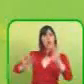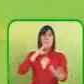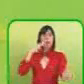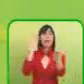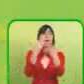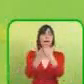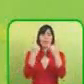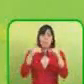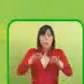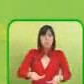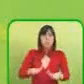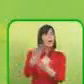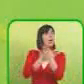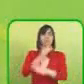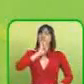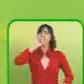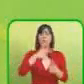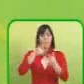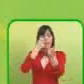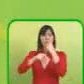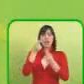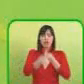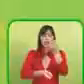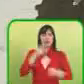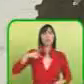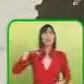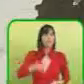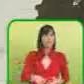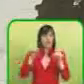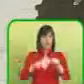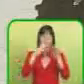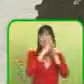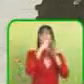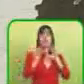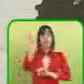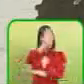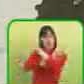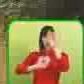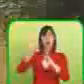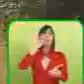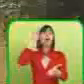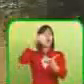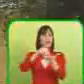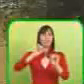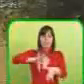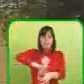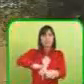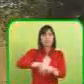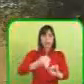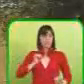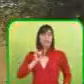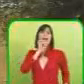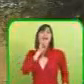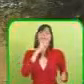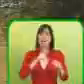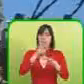contribuído para a estagnação económica e para a venda a retalho de Portugal. Este modelo europeu tem resultado na destruição da nossa